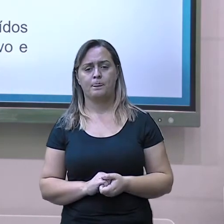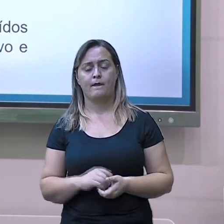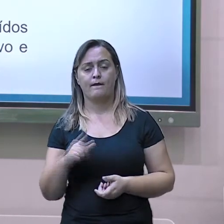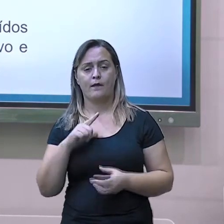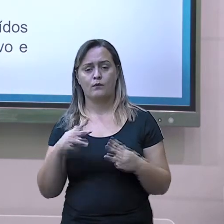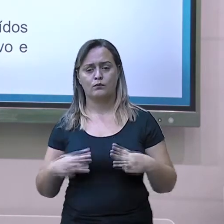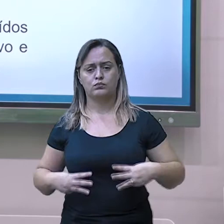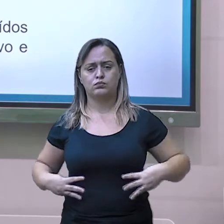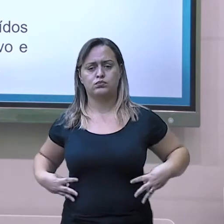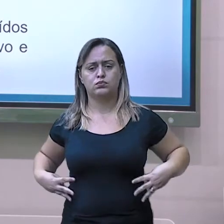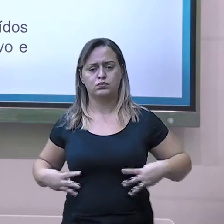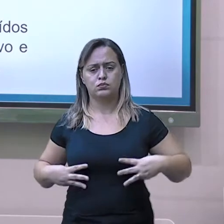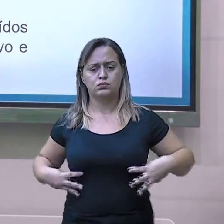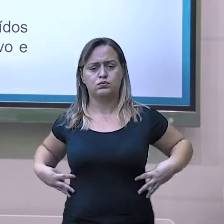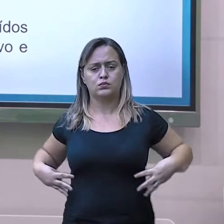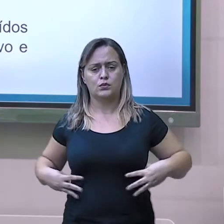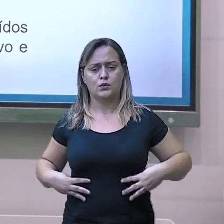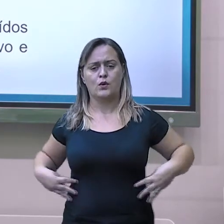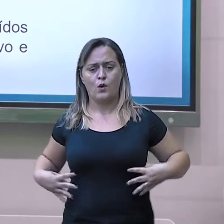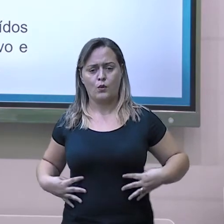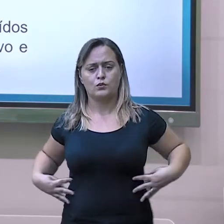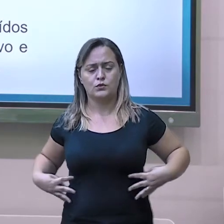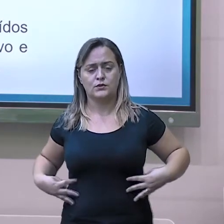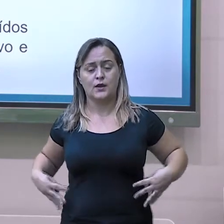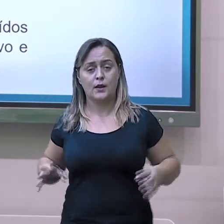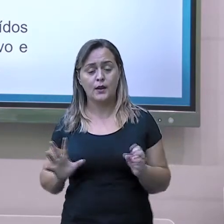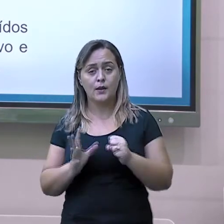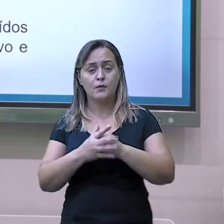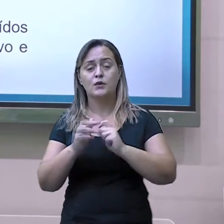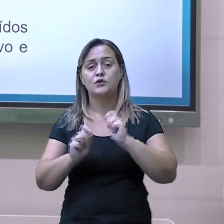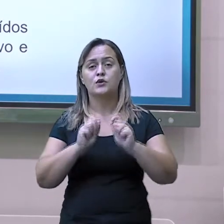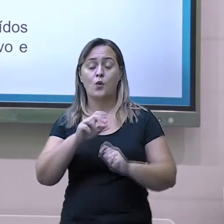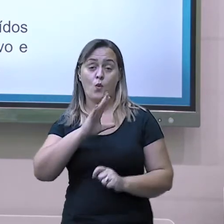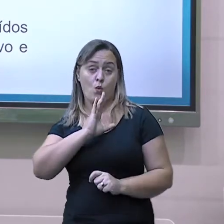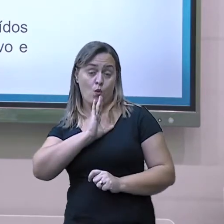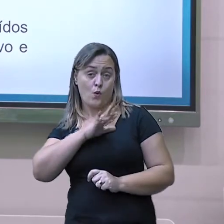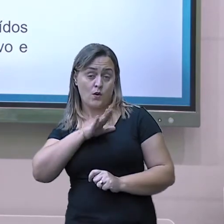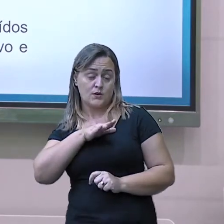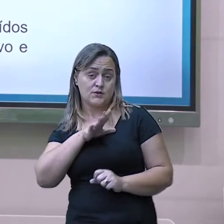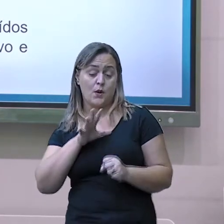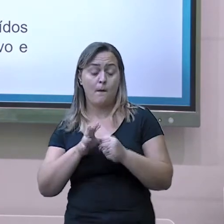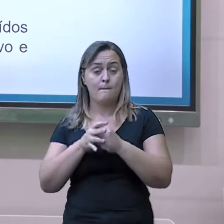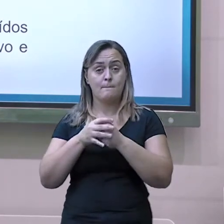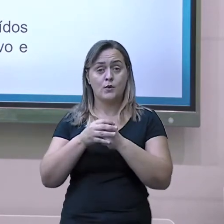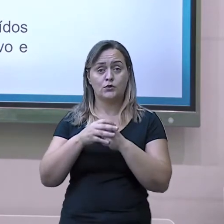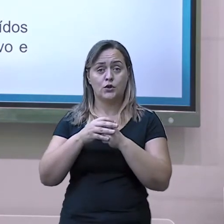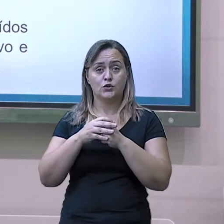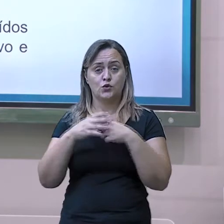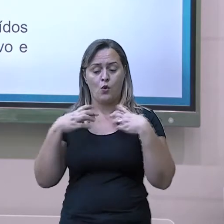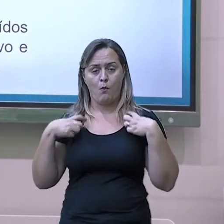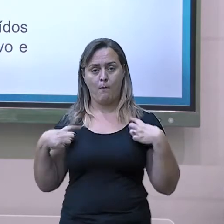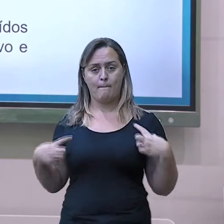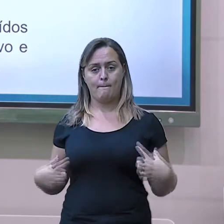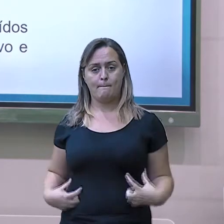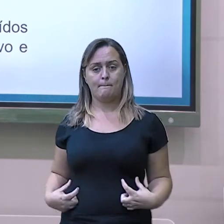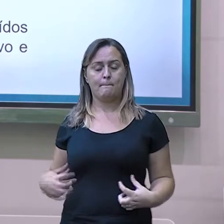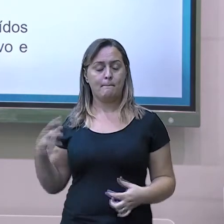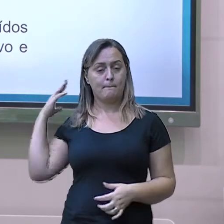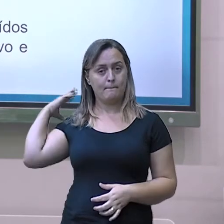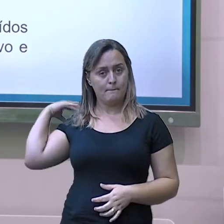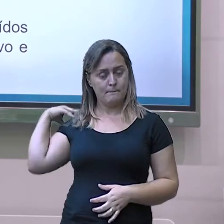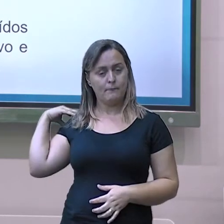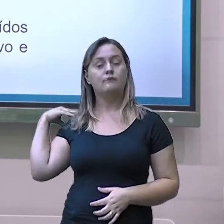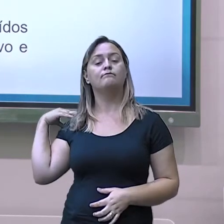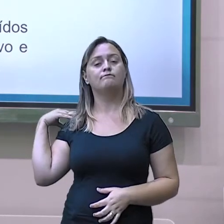costelas protegendo o coração e os pulmões. Então, as nossas costelas, que estão